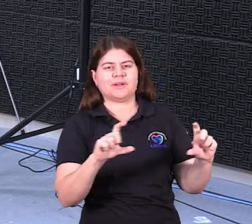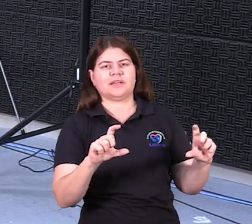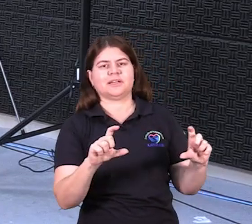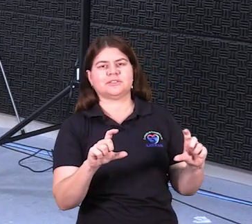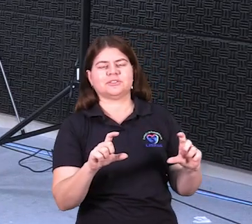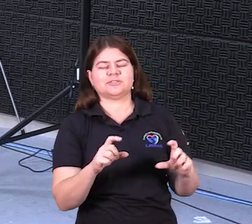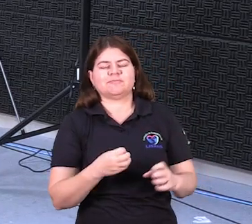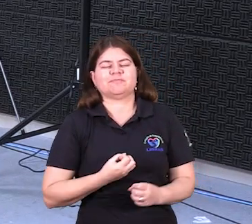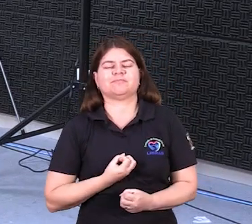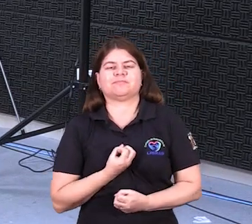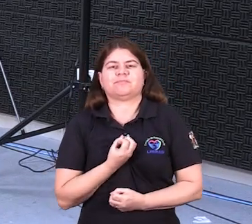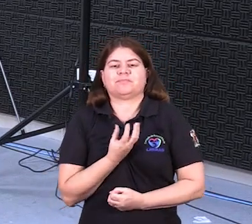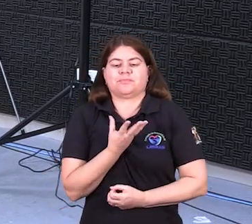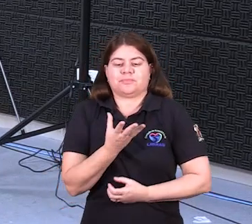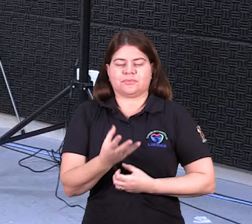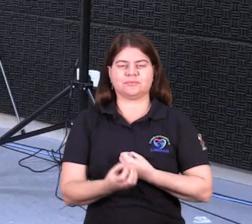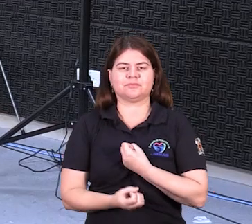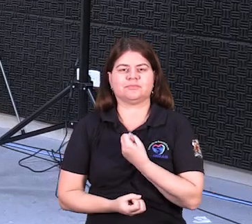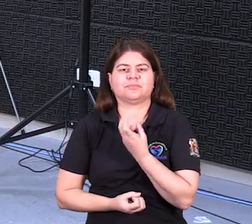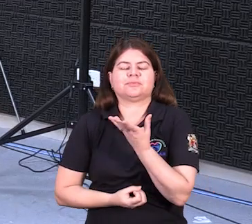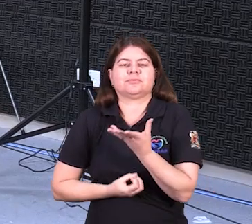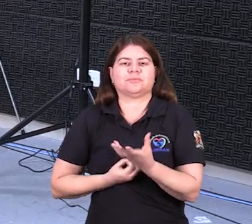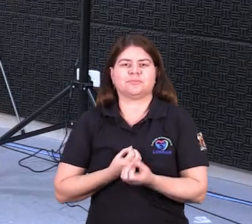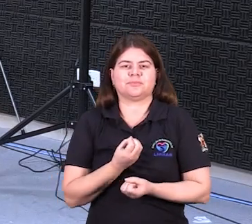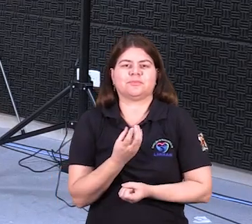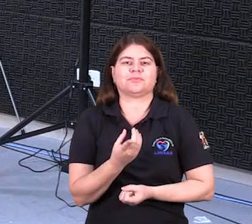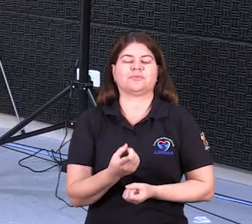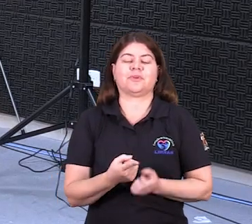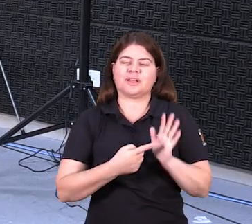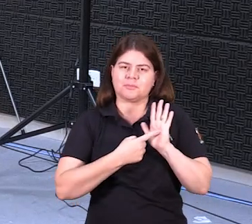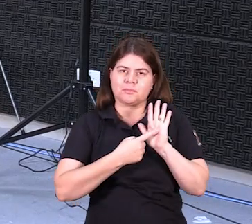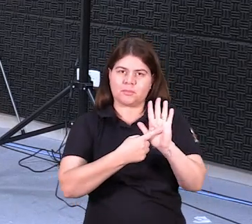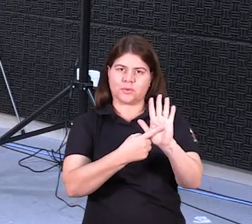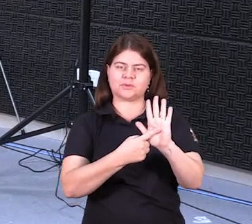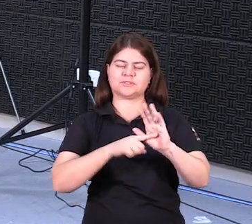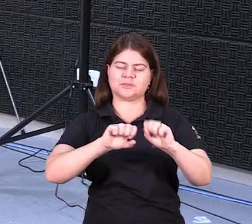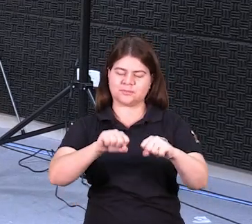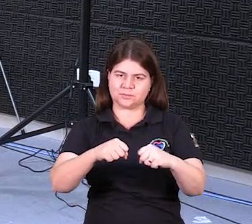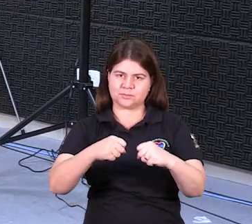de maneira poética, ela até expressa a potência,